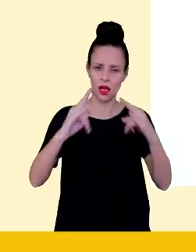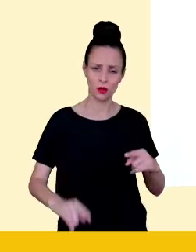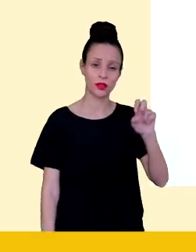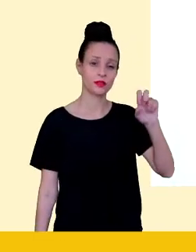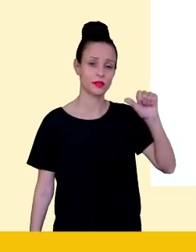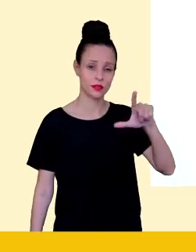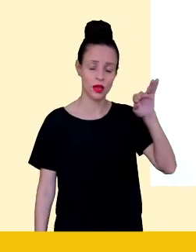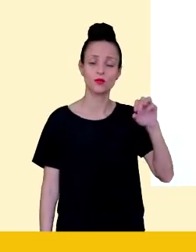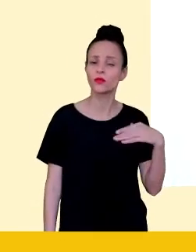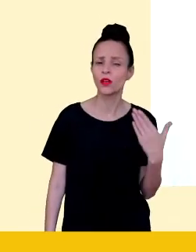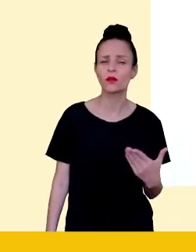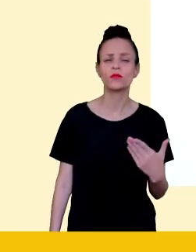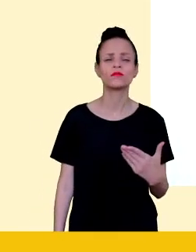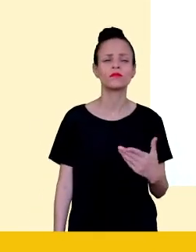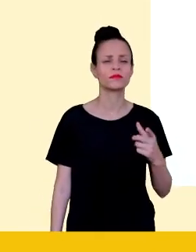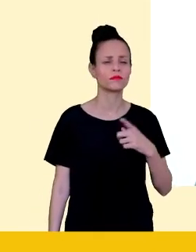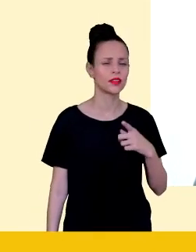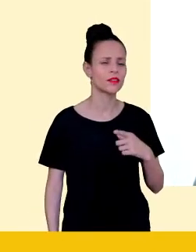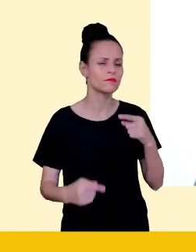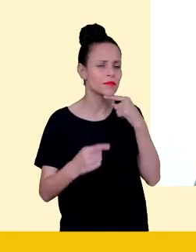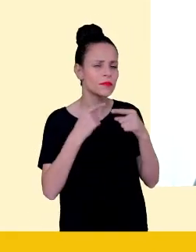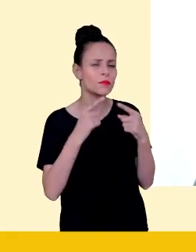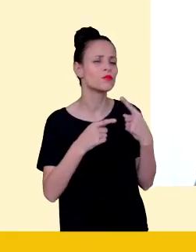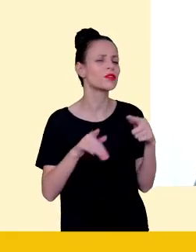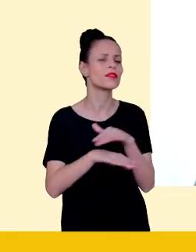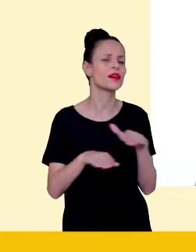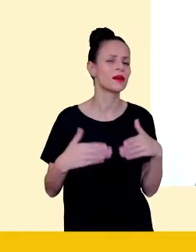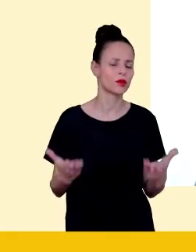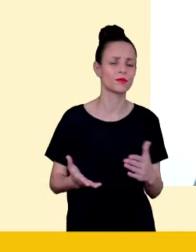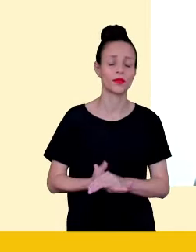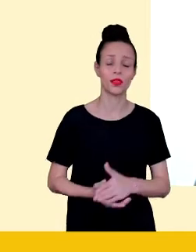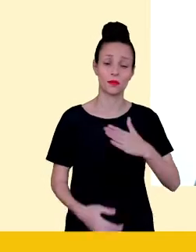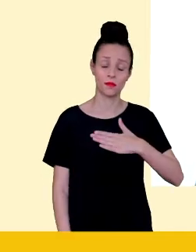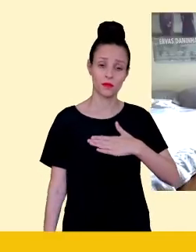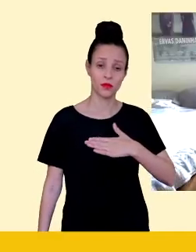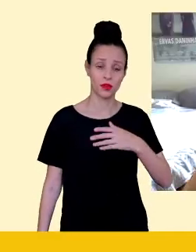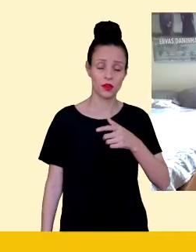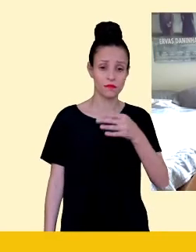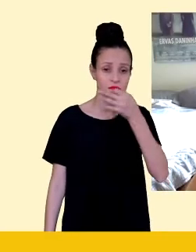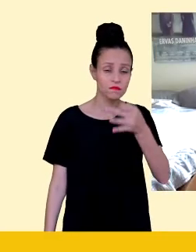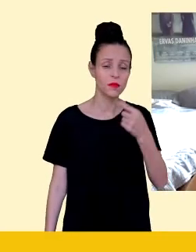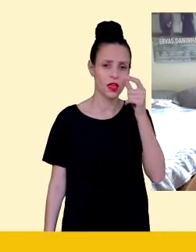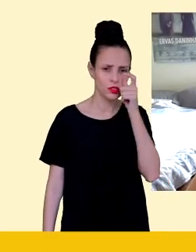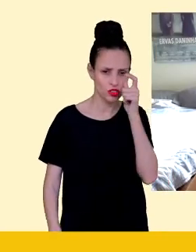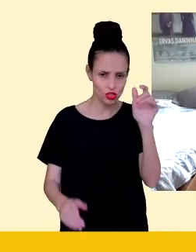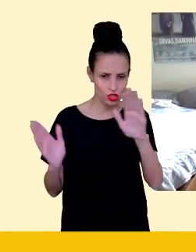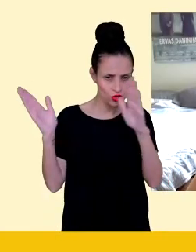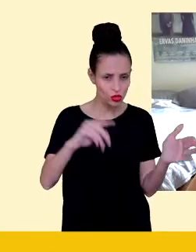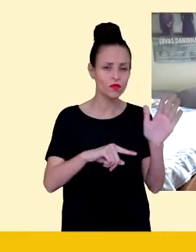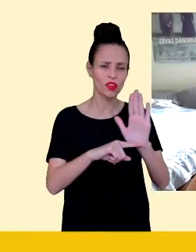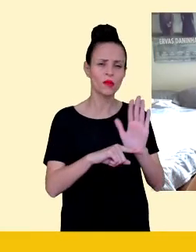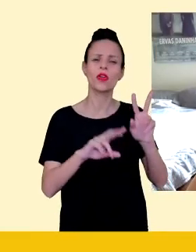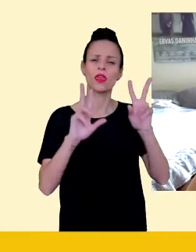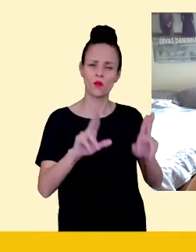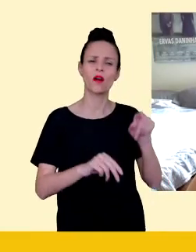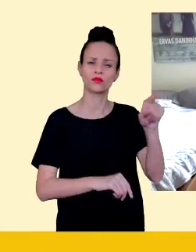né? E aí teve questionamento por que acabou, né? Acho que a minha impressão vendo o filme